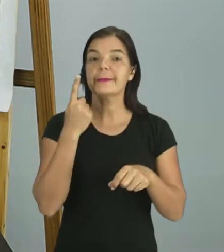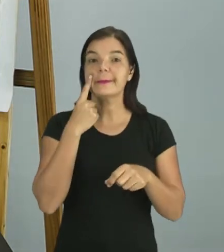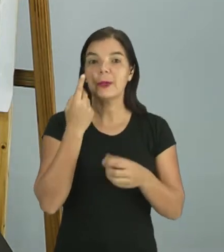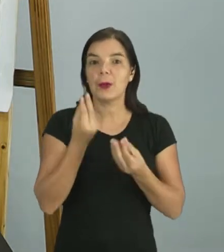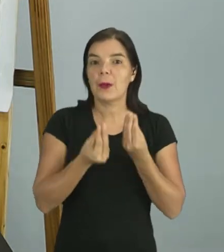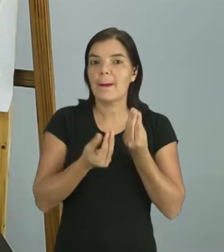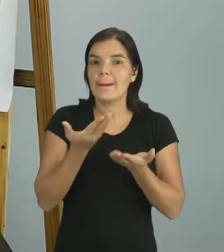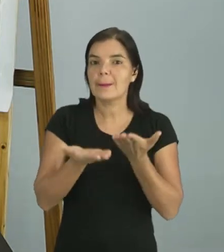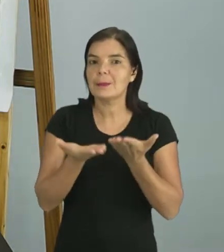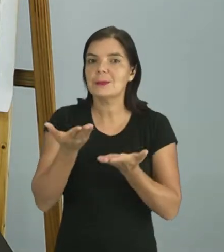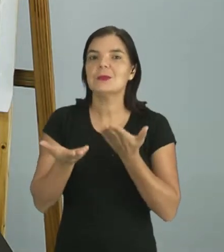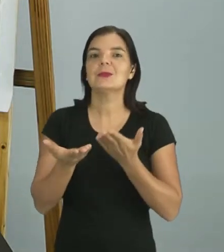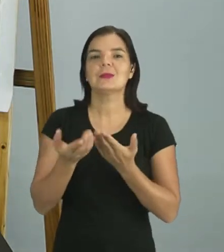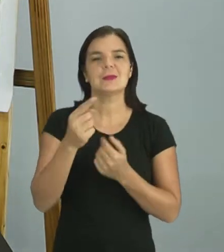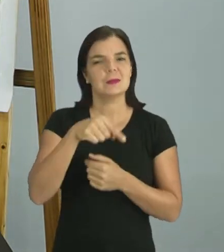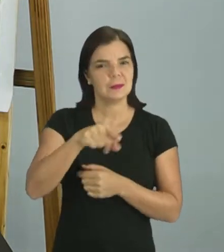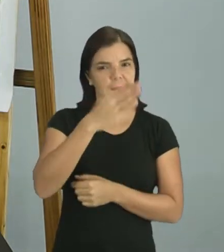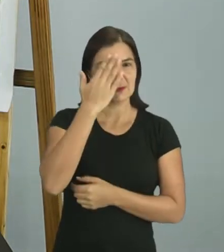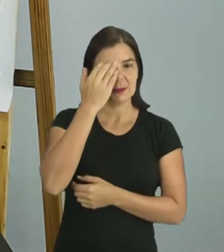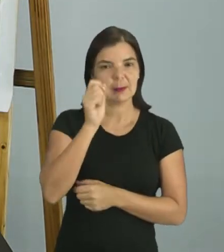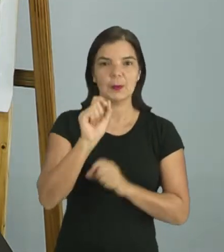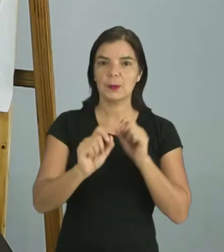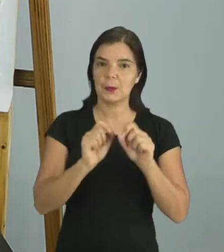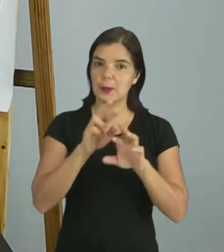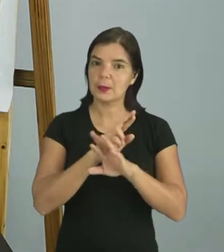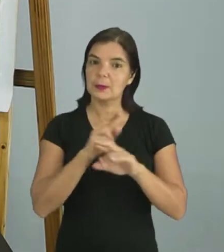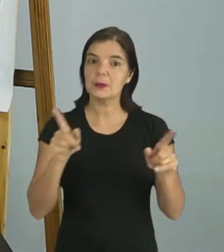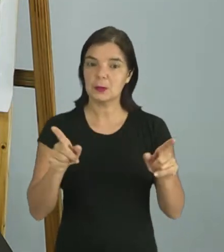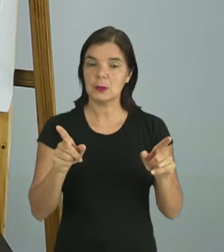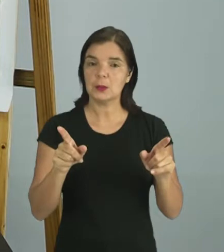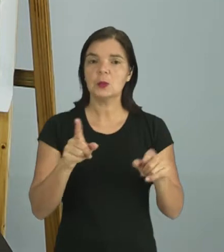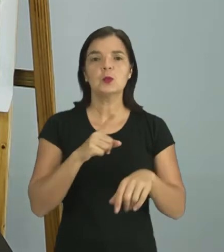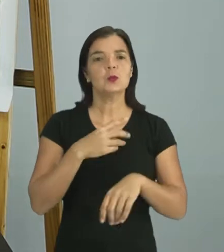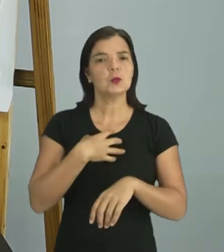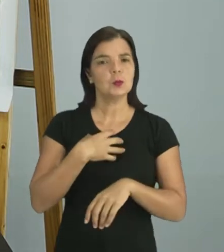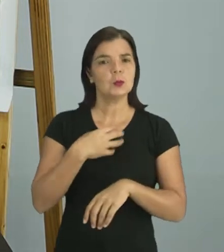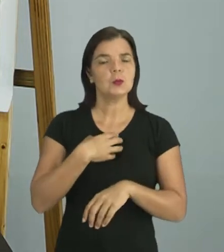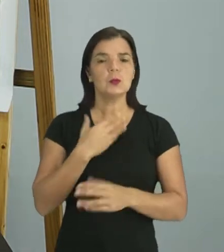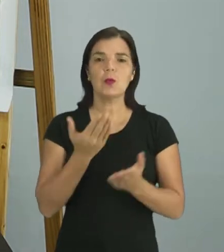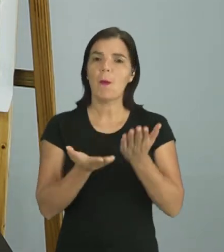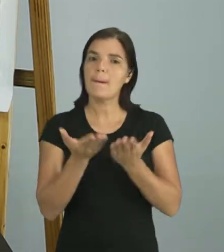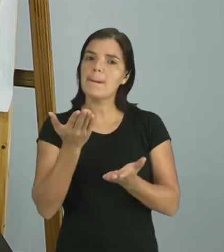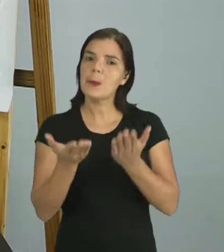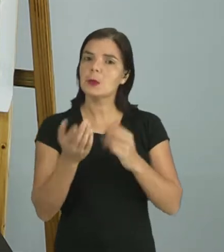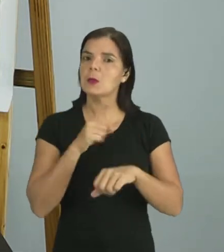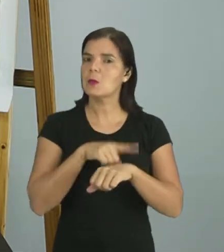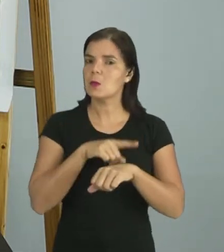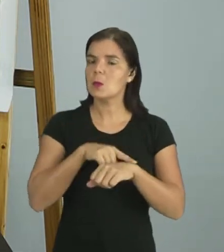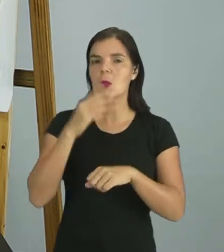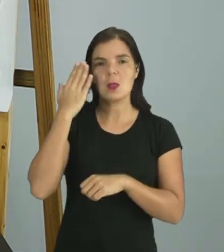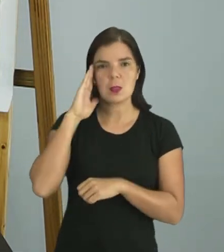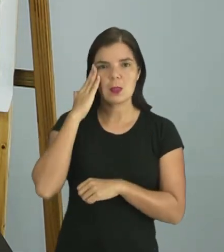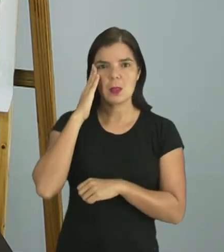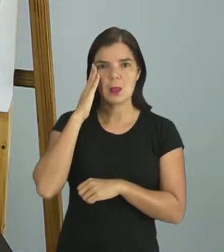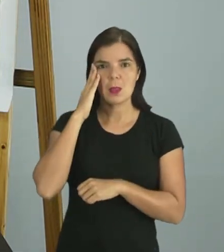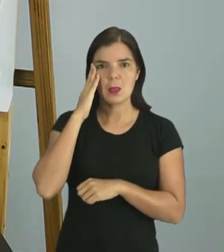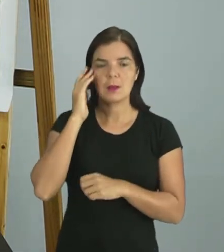tempo. Vocês sabiam que existem diferentes maneiras e medidas de compreender o